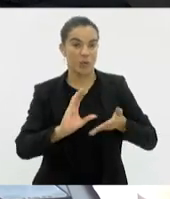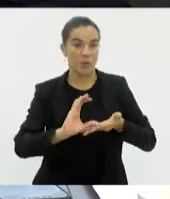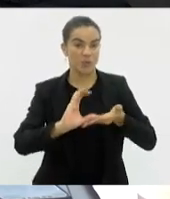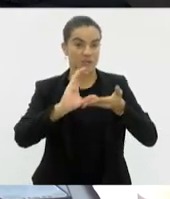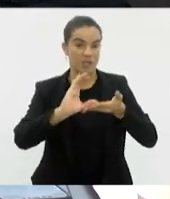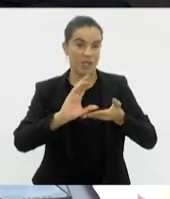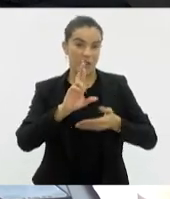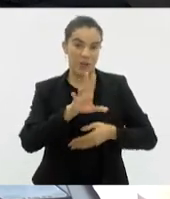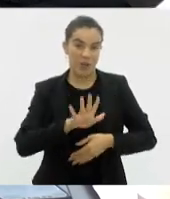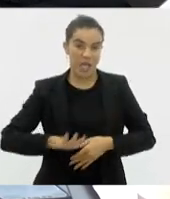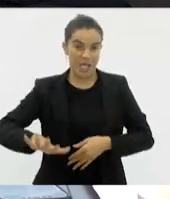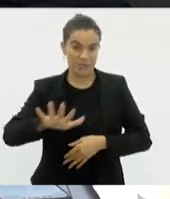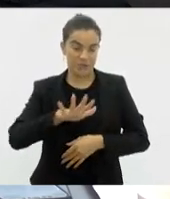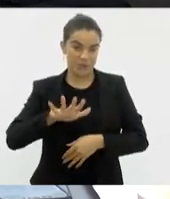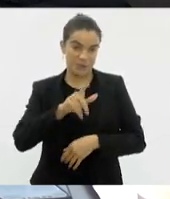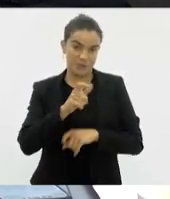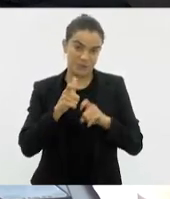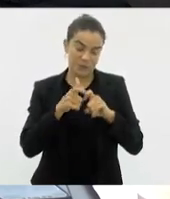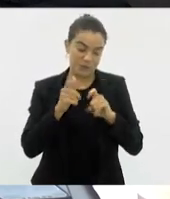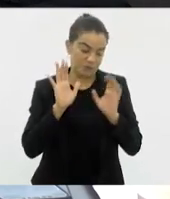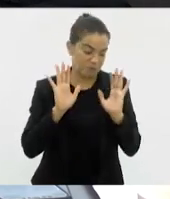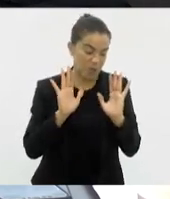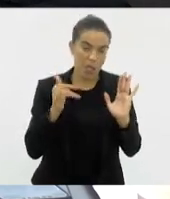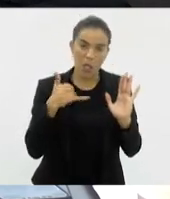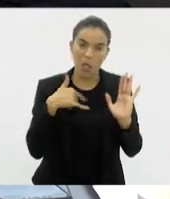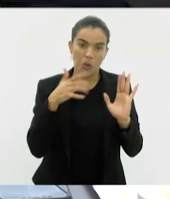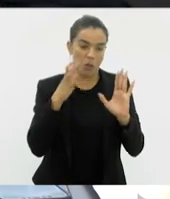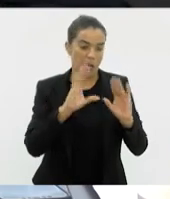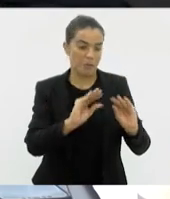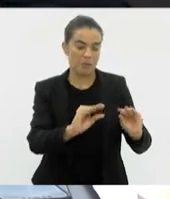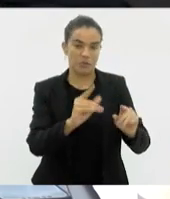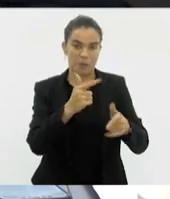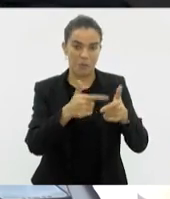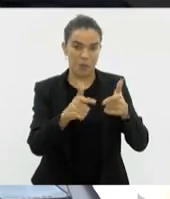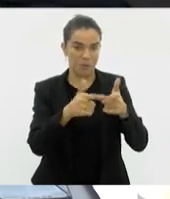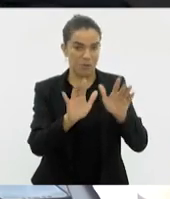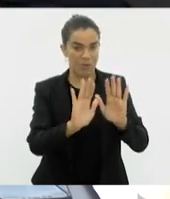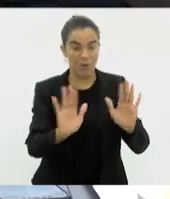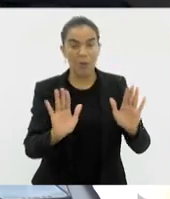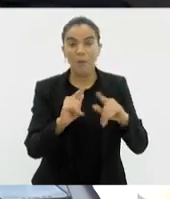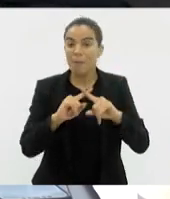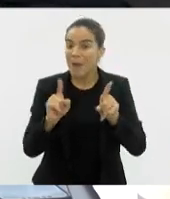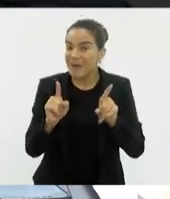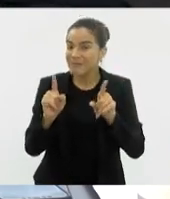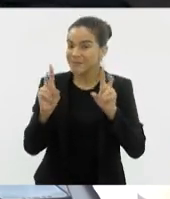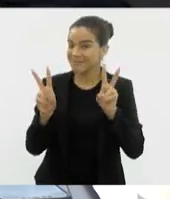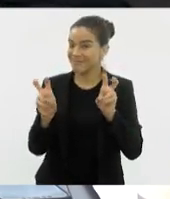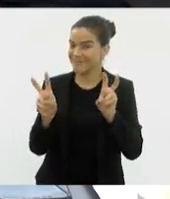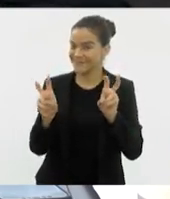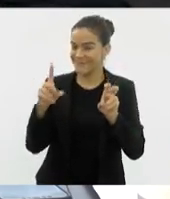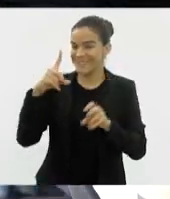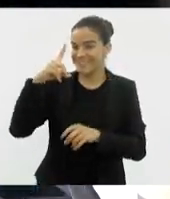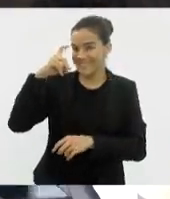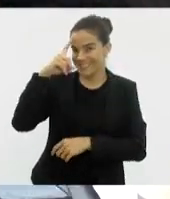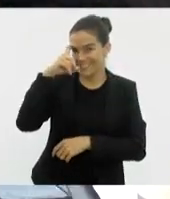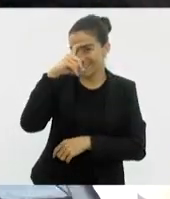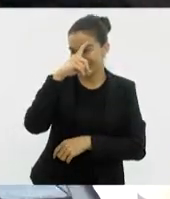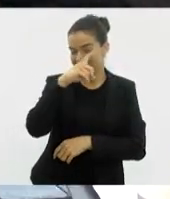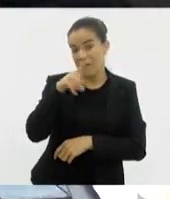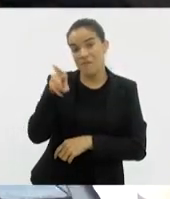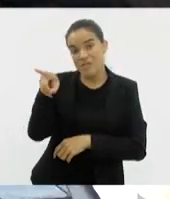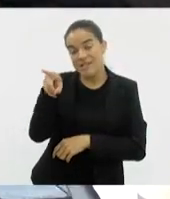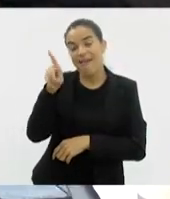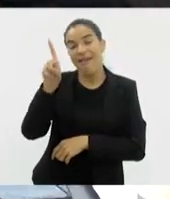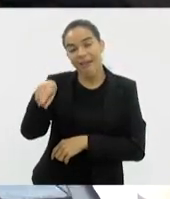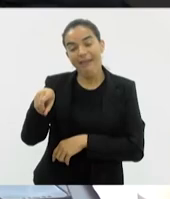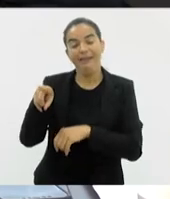de Medicina. Mas só um alerta, eu não estou tocando problema com o projeto, estou falando que o tema é complexo, porque eu falei que ele é irmão de médico, ele